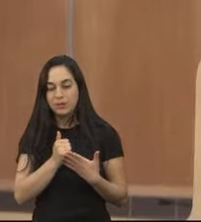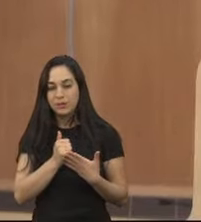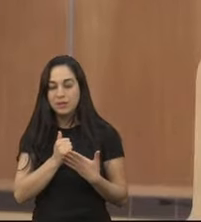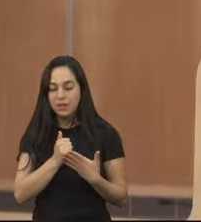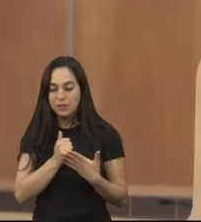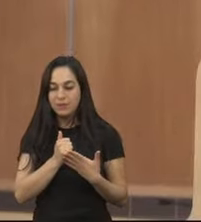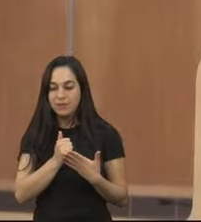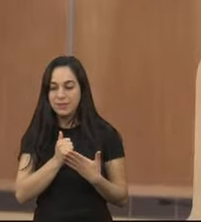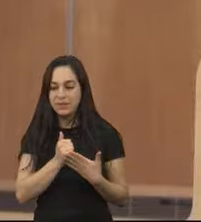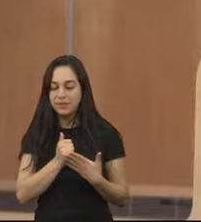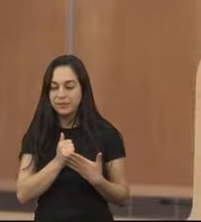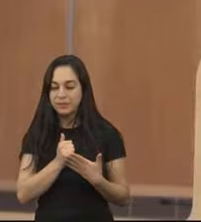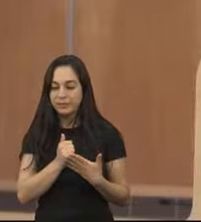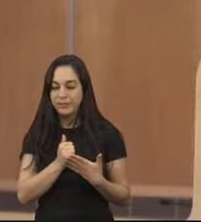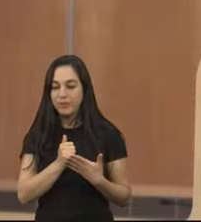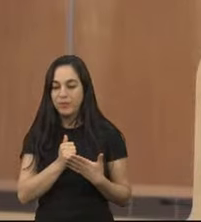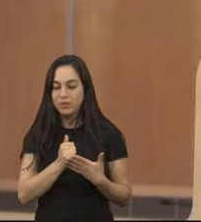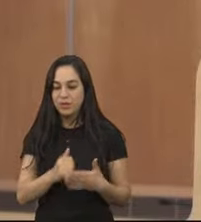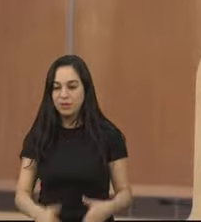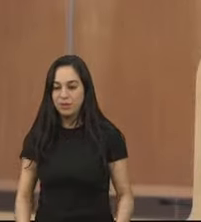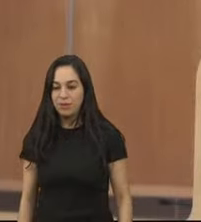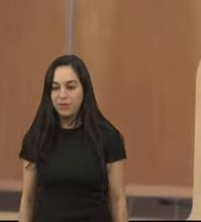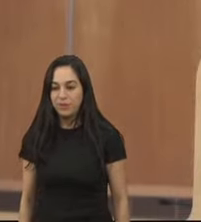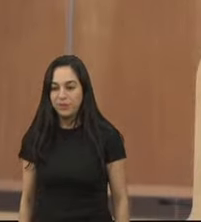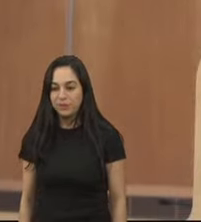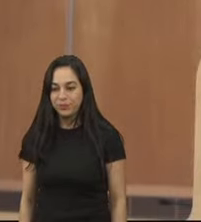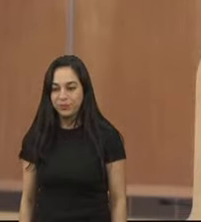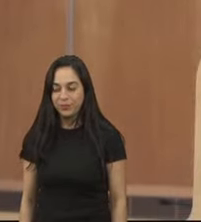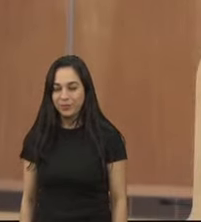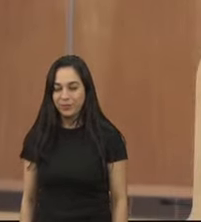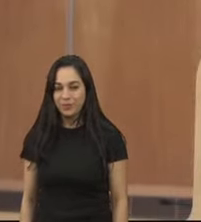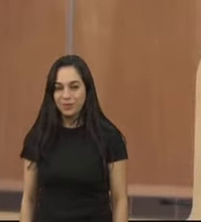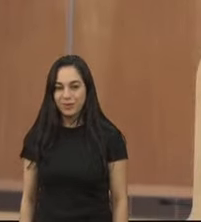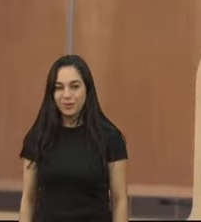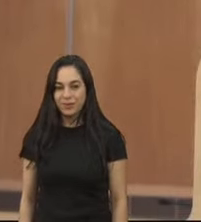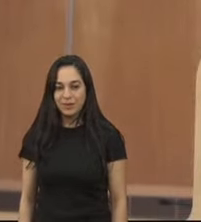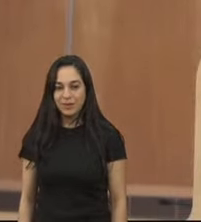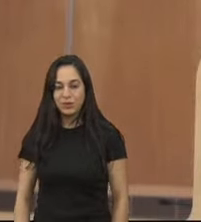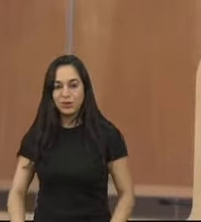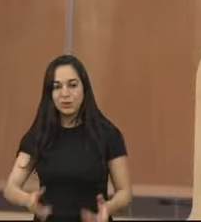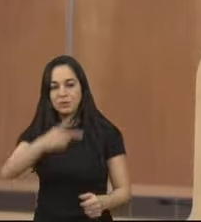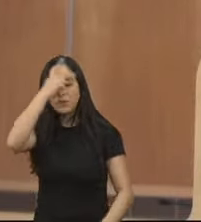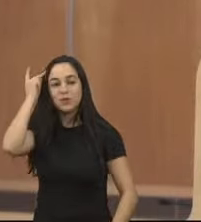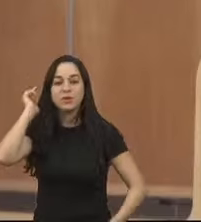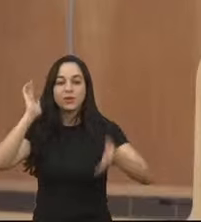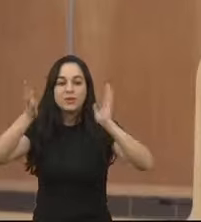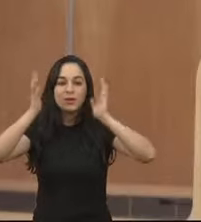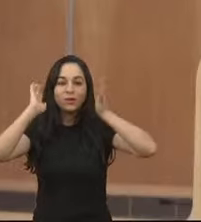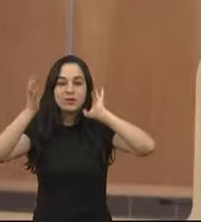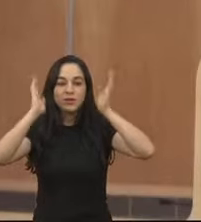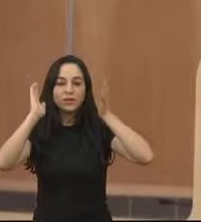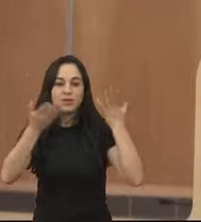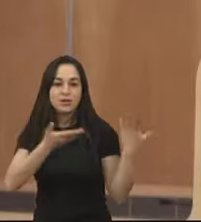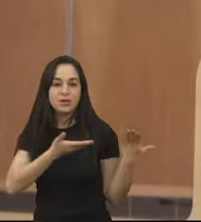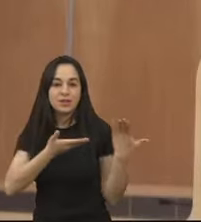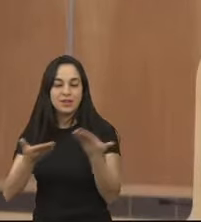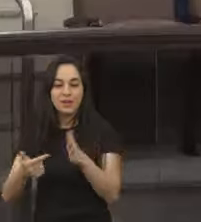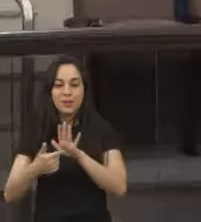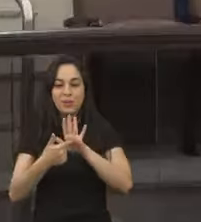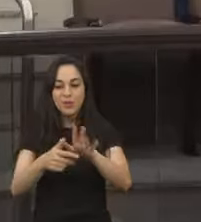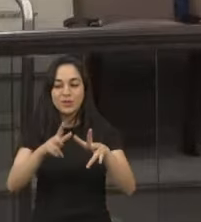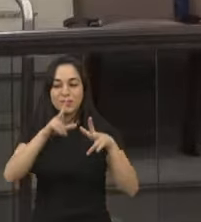que saudar os proprietários, né, dos veículos de tração animal, os carroceiros, charreteiros, que bom que vocês vieram aqui. Isso mostra a